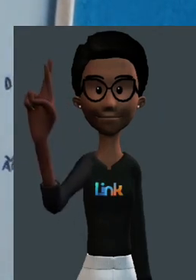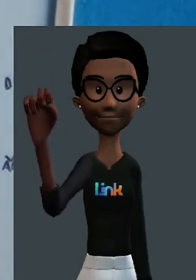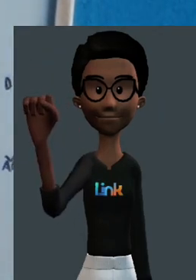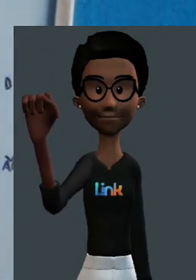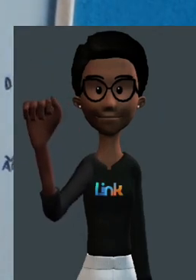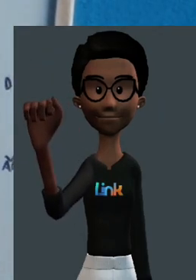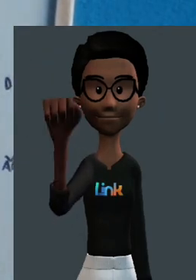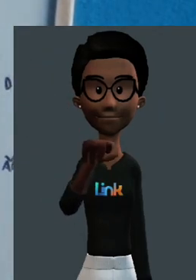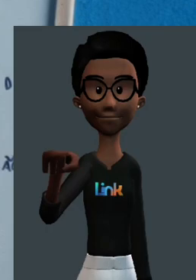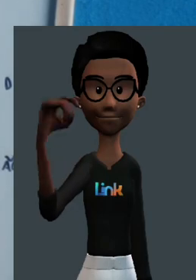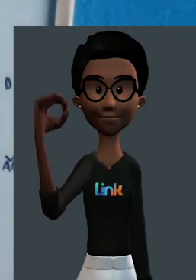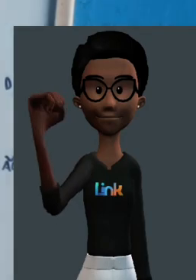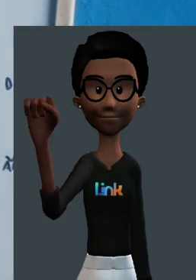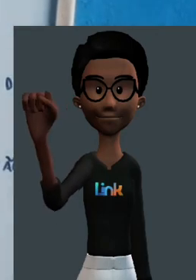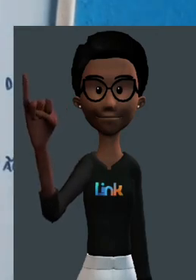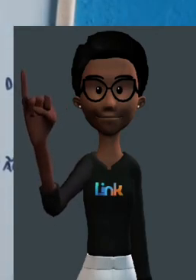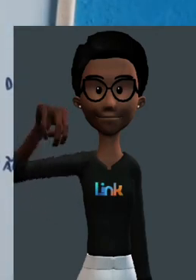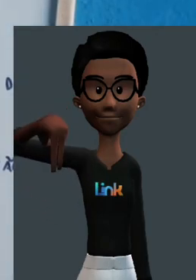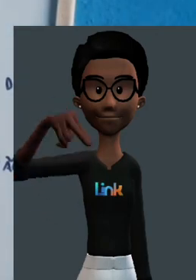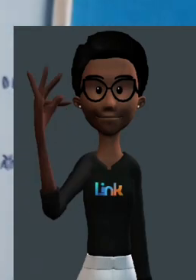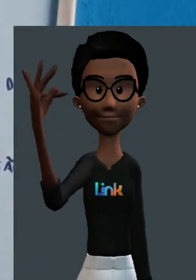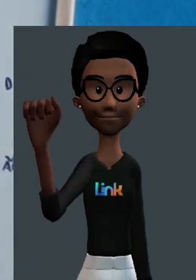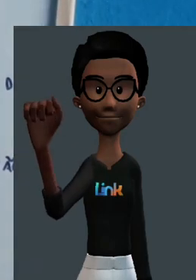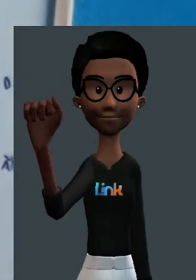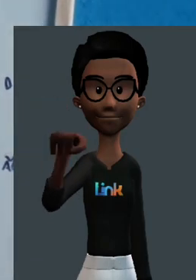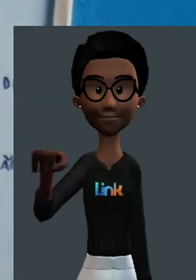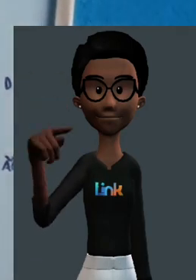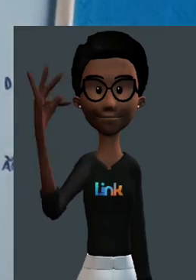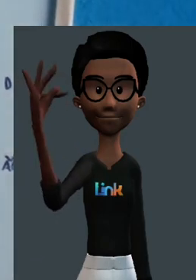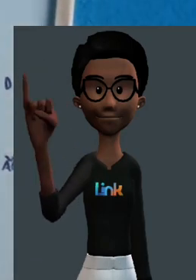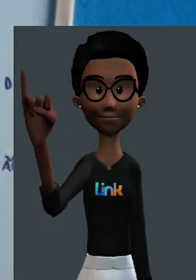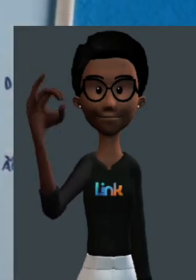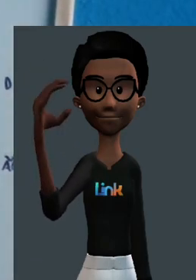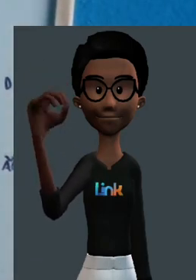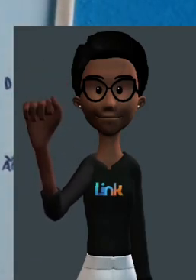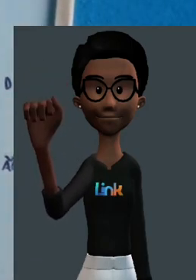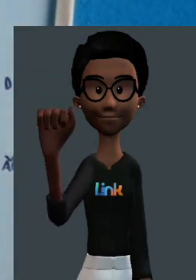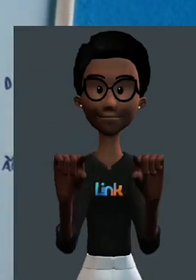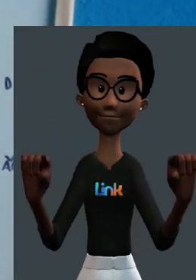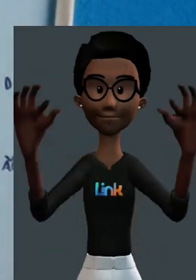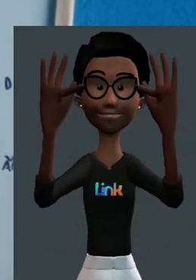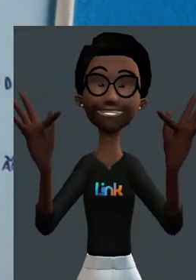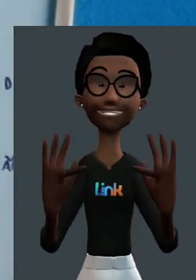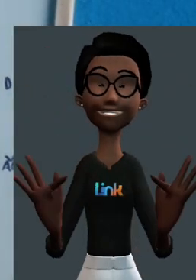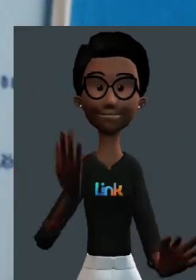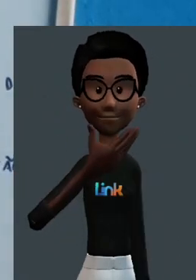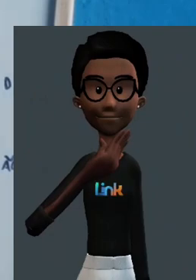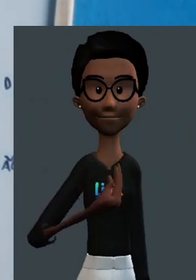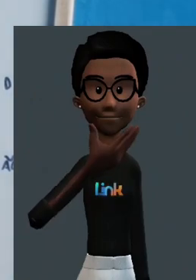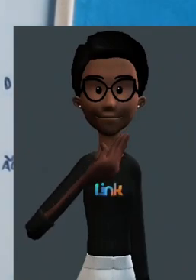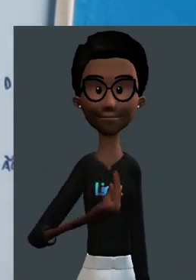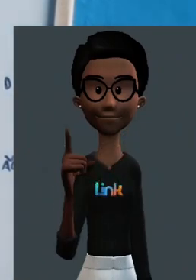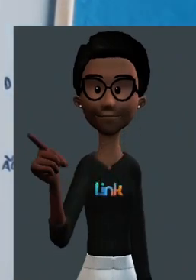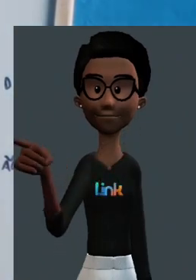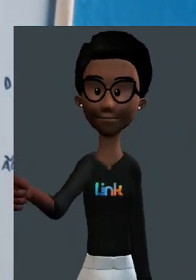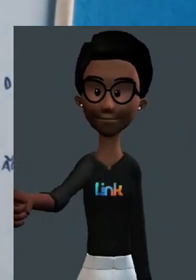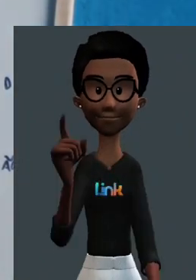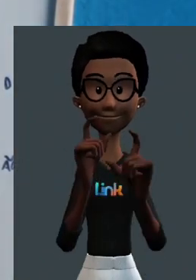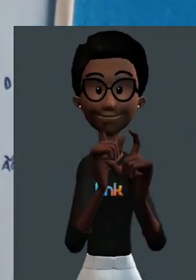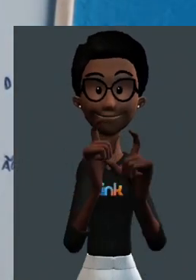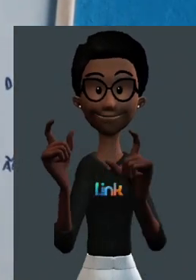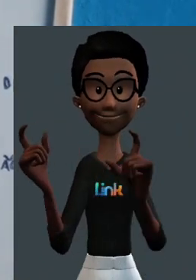da palavra no início da sentença. Aqui no caso, Ana está bem. Ela volta amanhã.